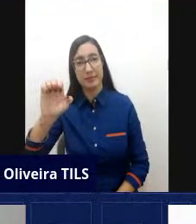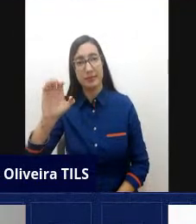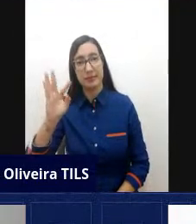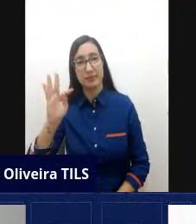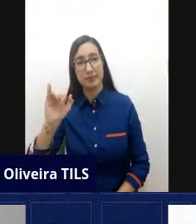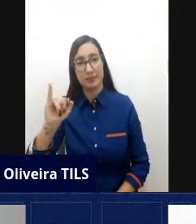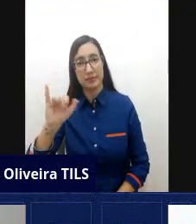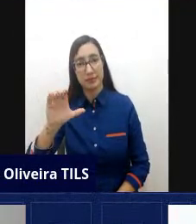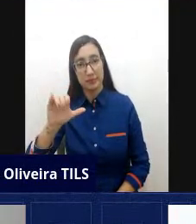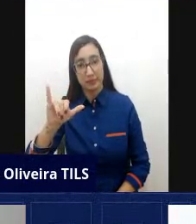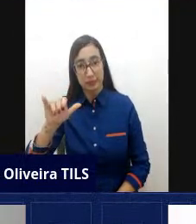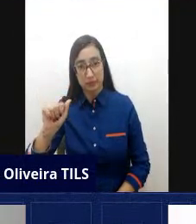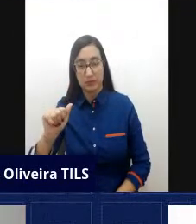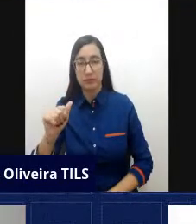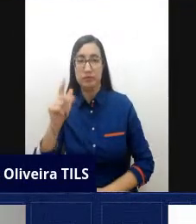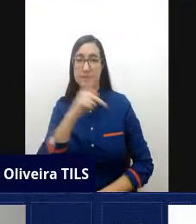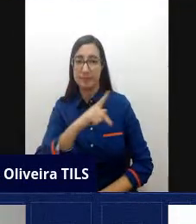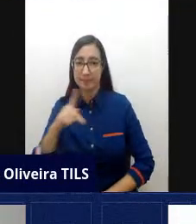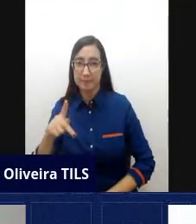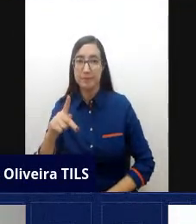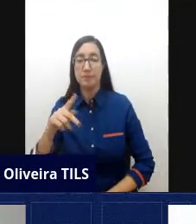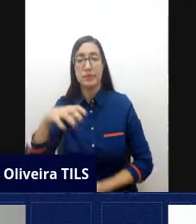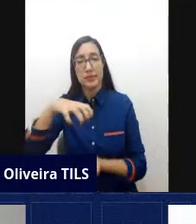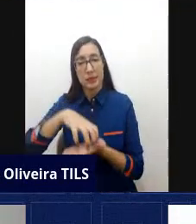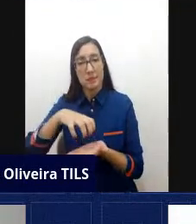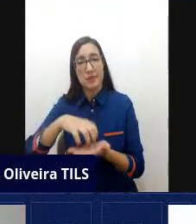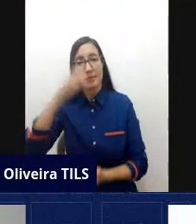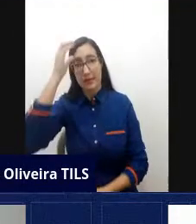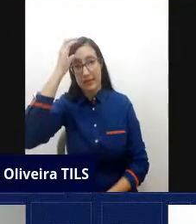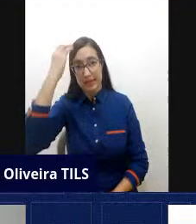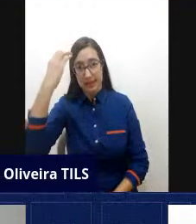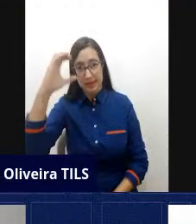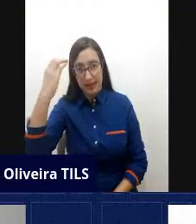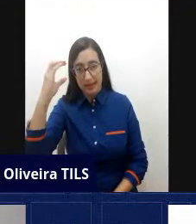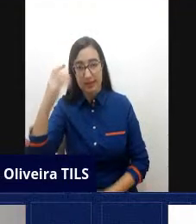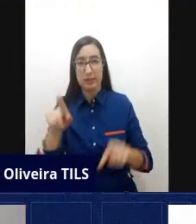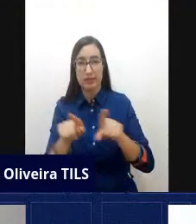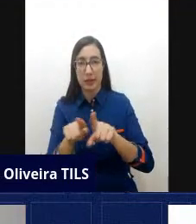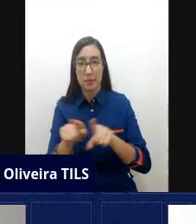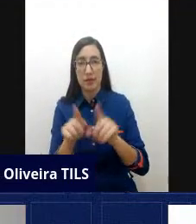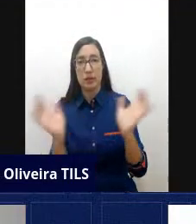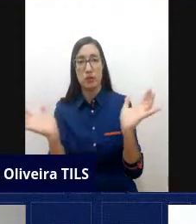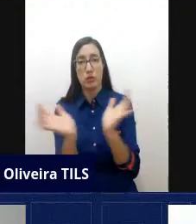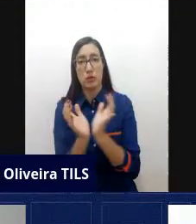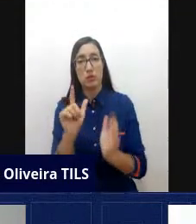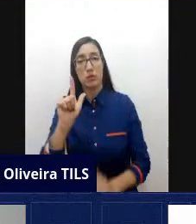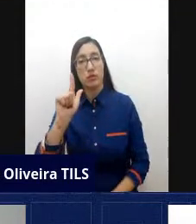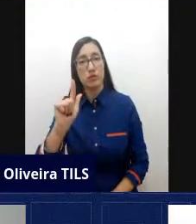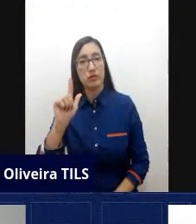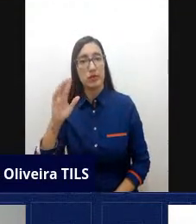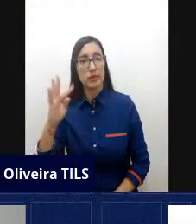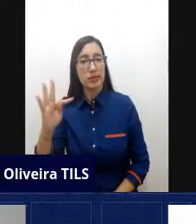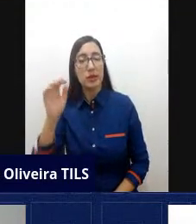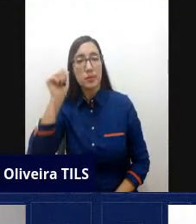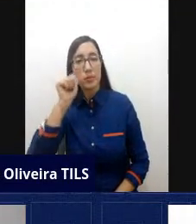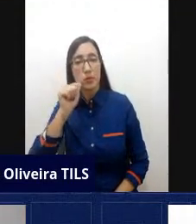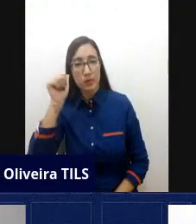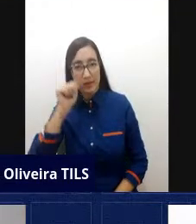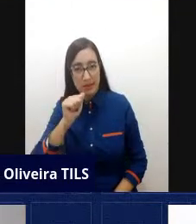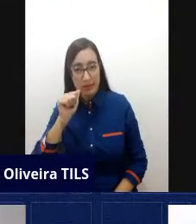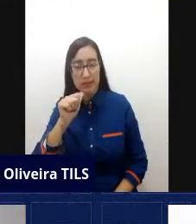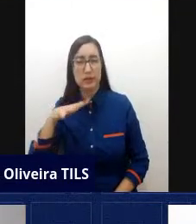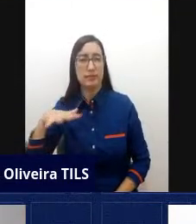de Ciências Sociais da Rural, e ela também é do GT Mulheres da Articulação Nacional de Agroecologia, um tema